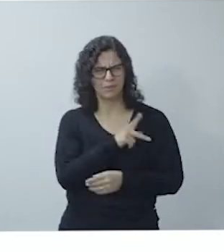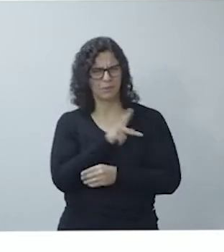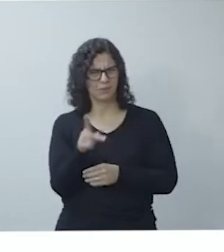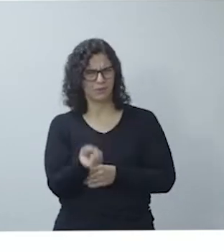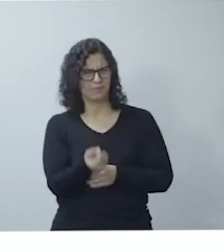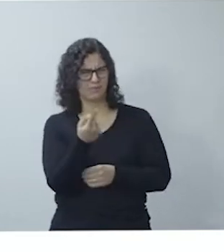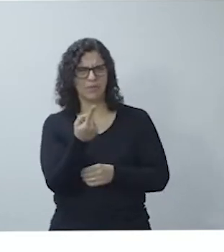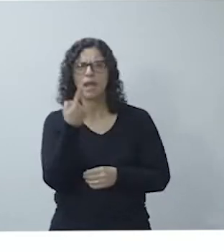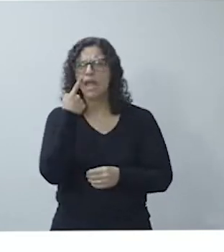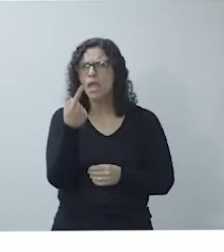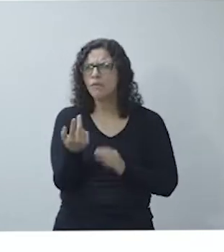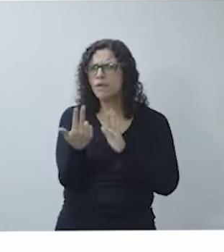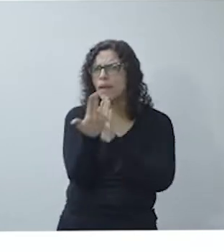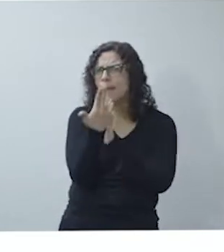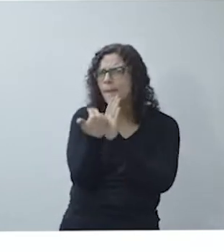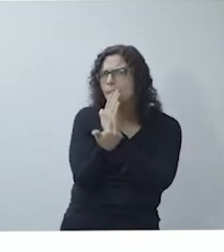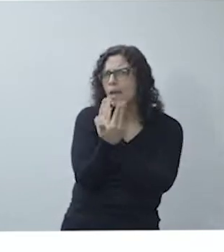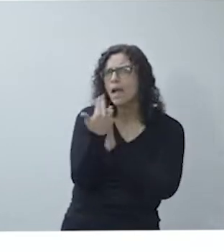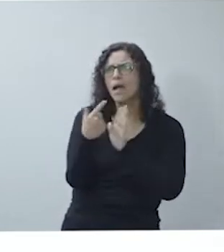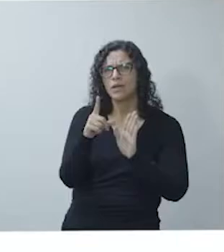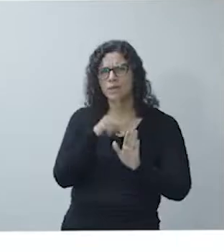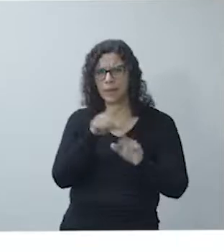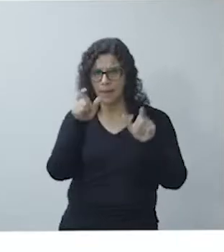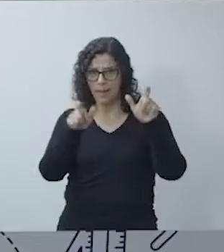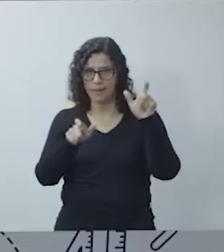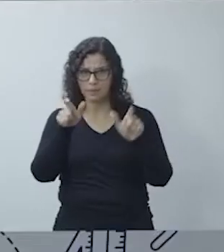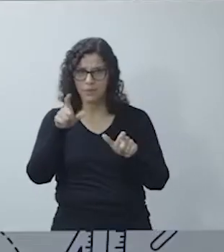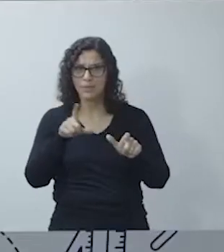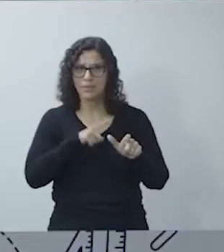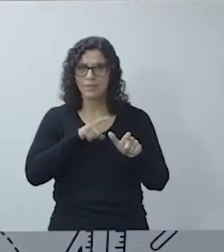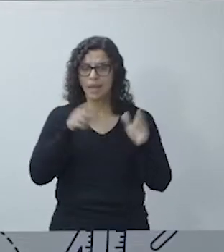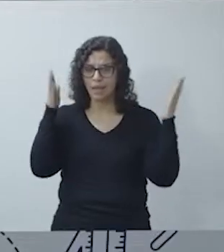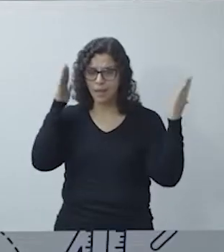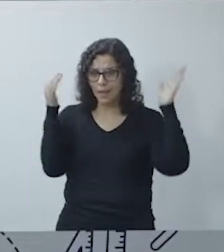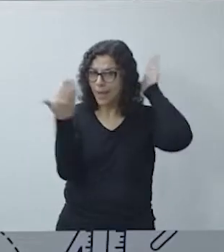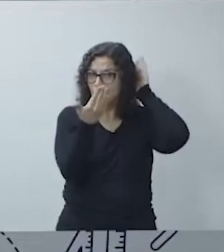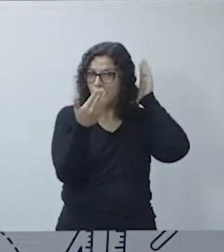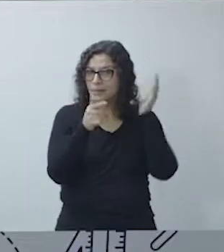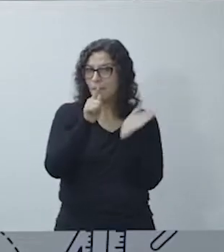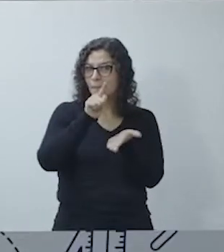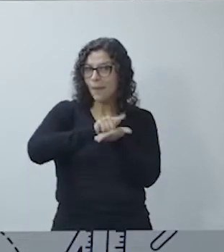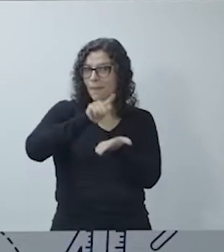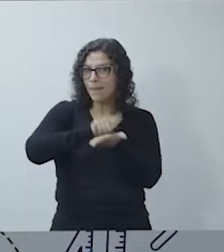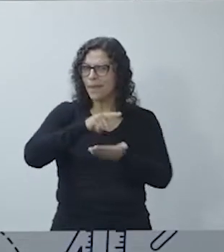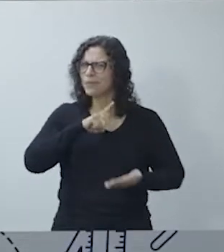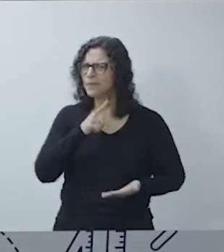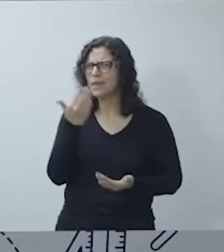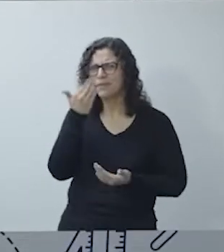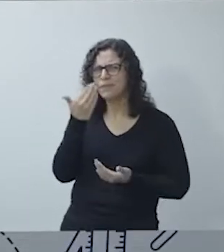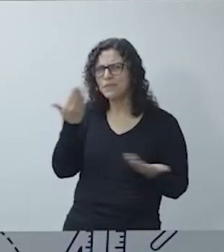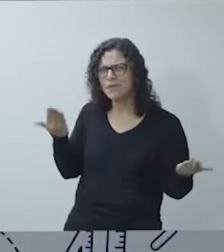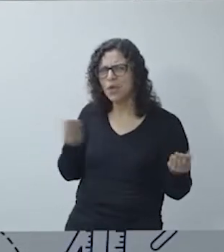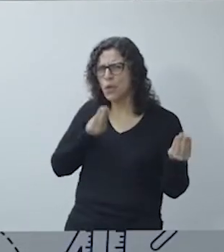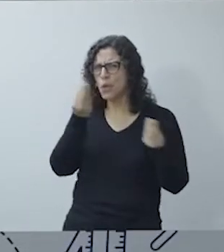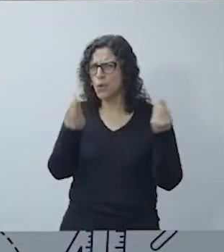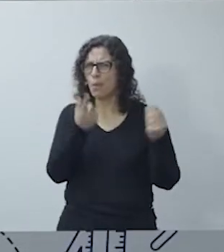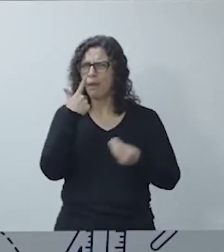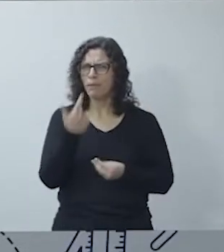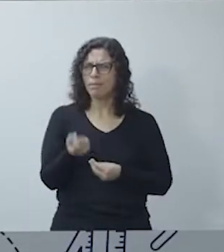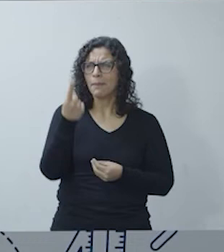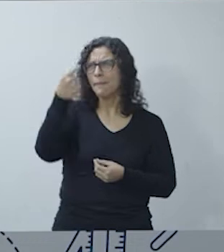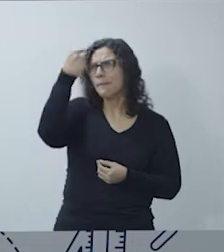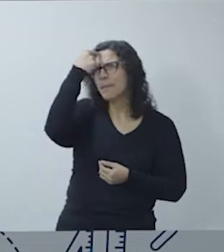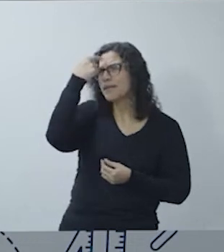Professor, eu já vi umas imagens de umas pessoas que têm uma cabeça de papelão. Olha só que interessante